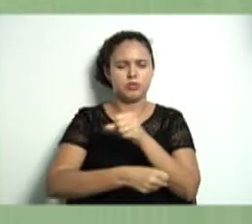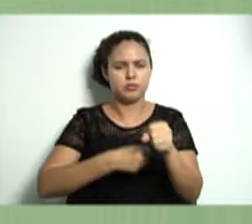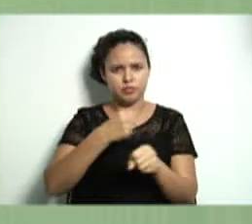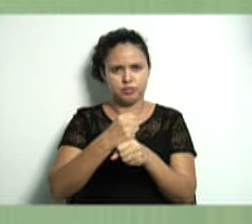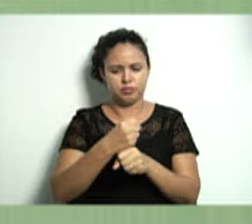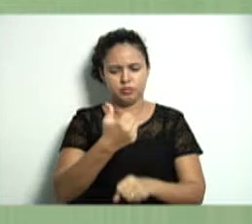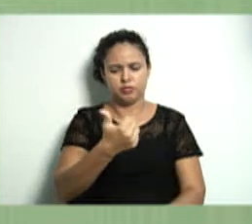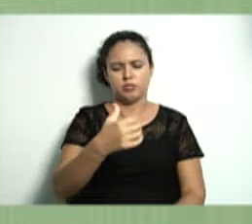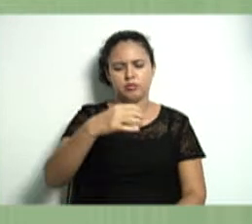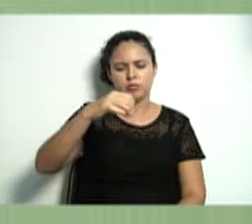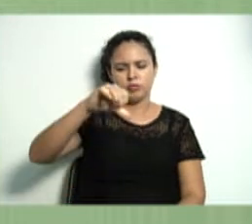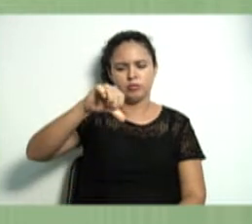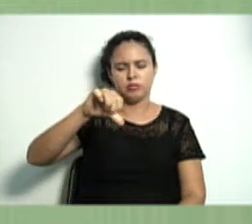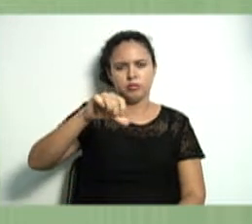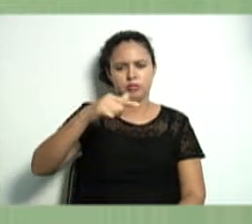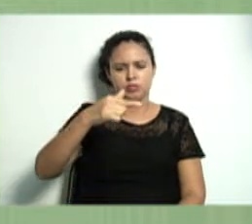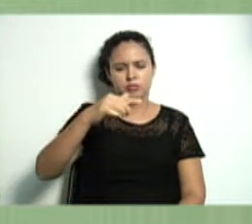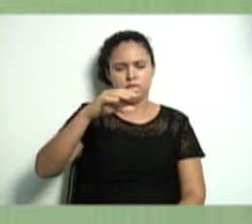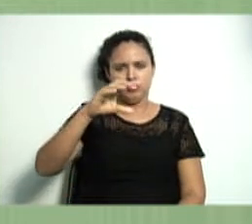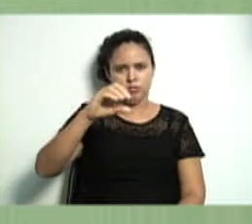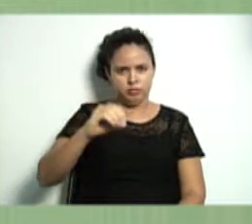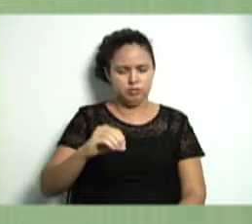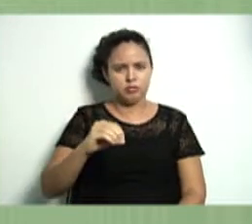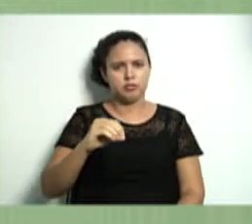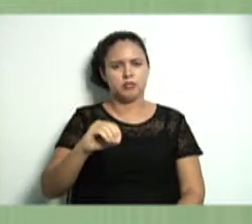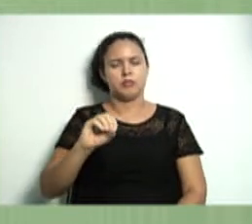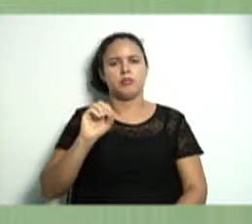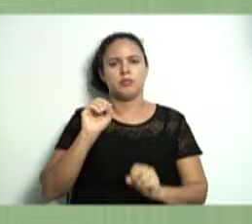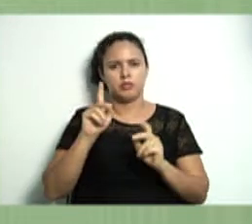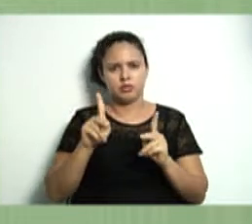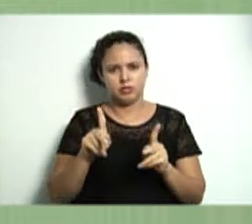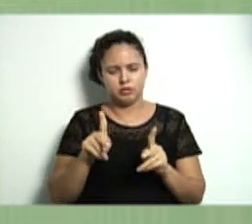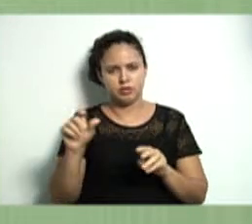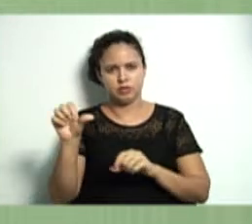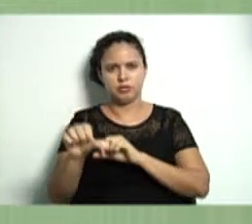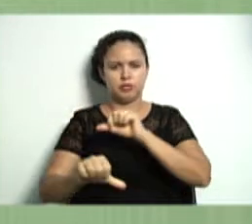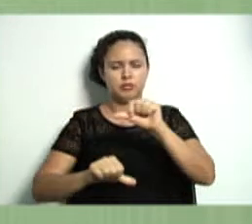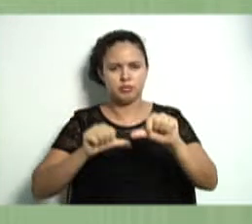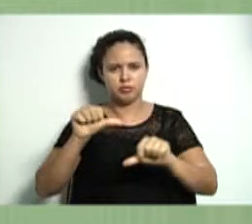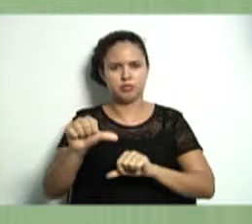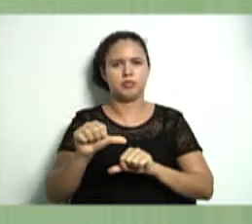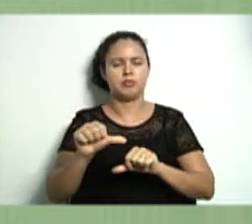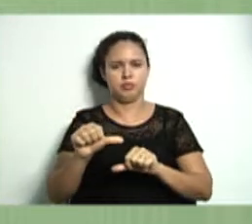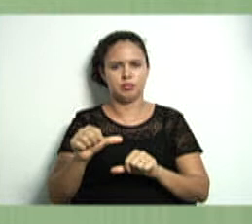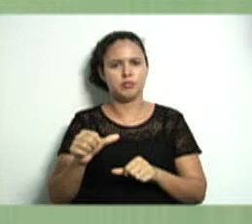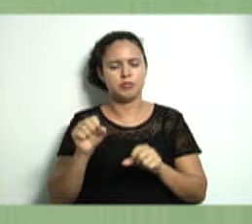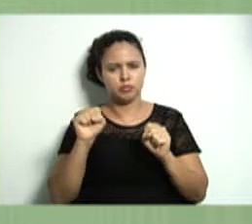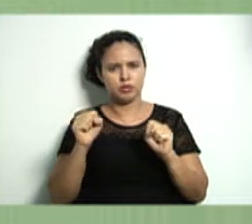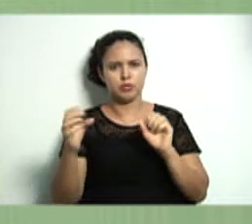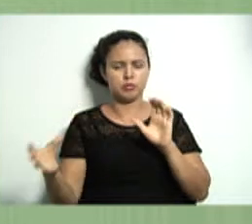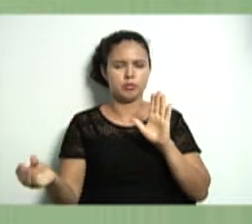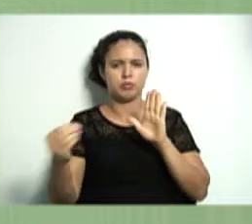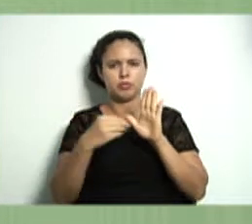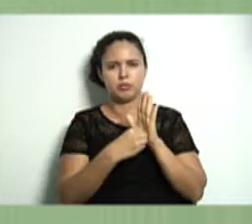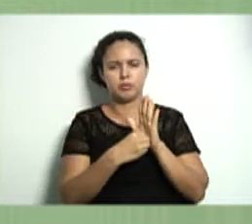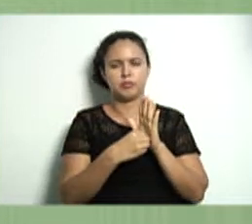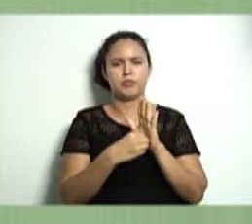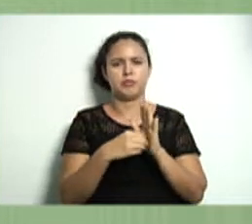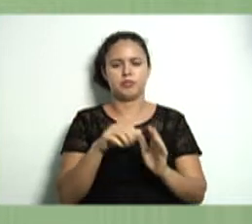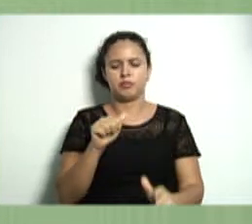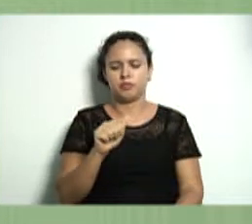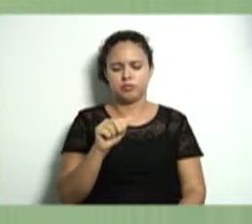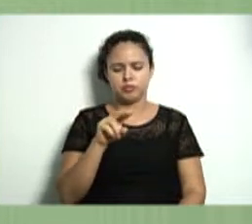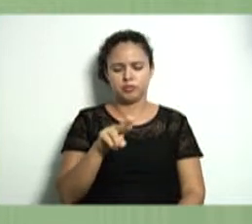70, né? São as mais recentes. Essas transformações recentes, a gente pode colocar lá que foi a